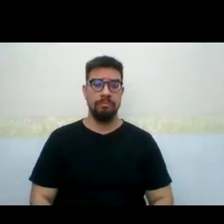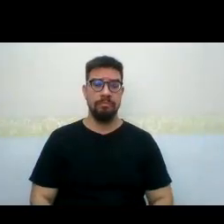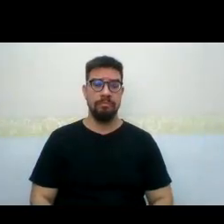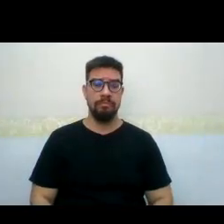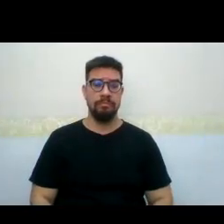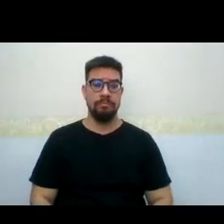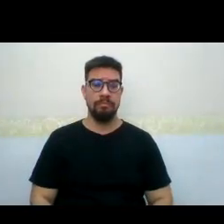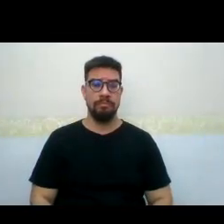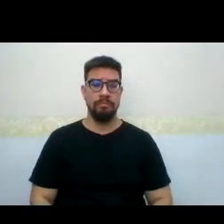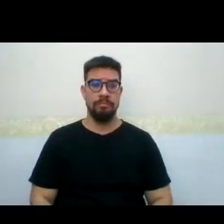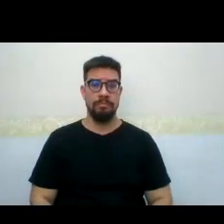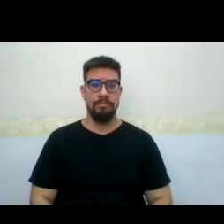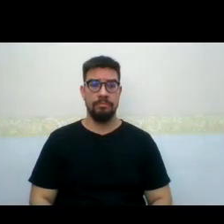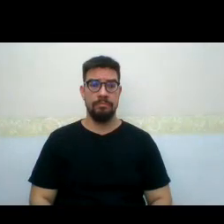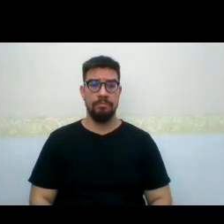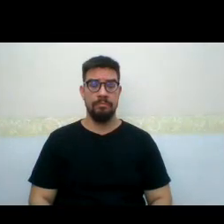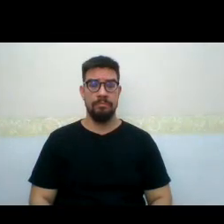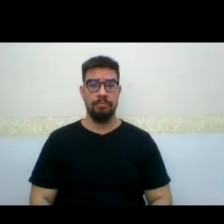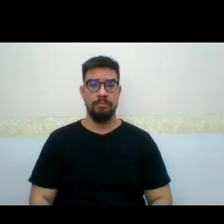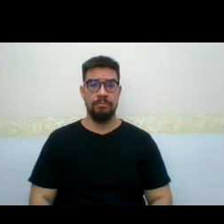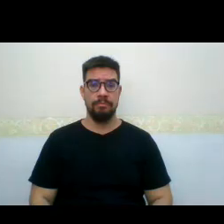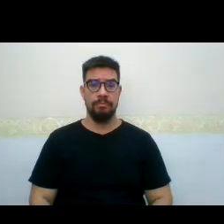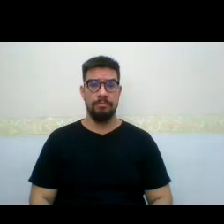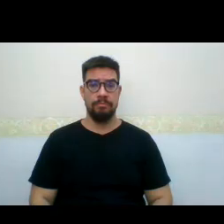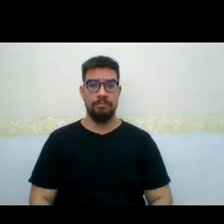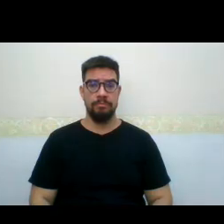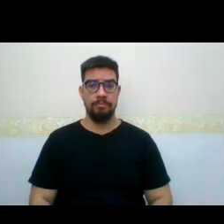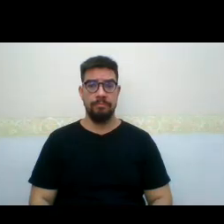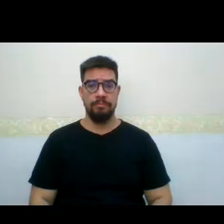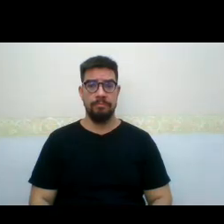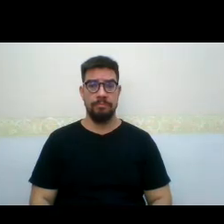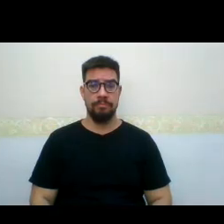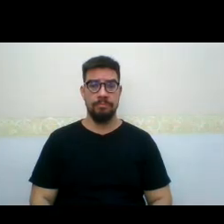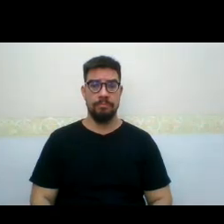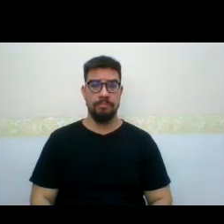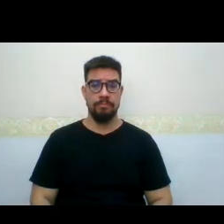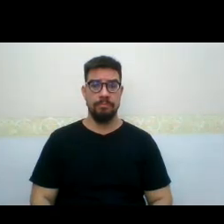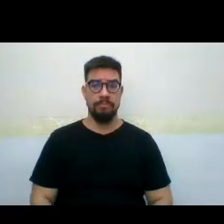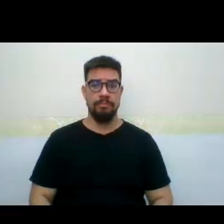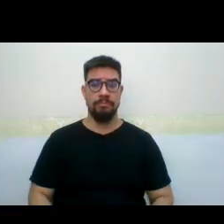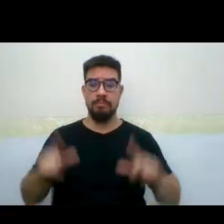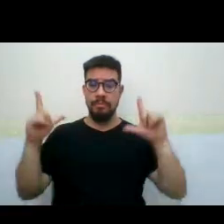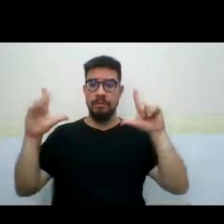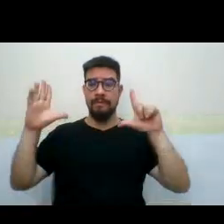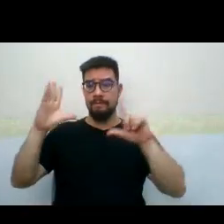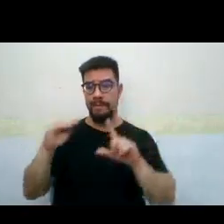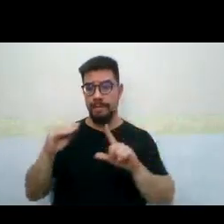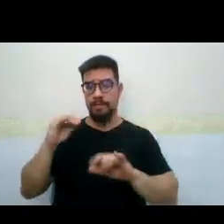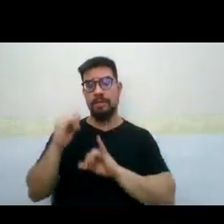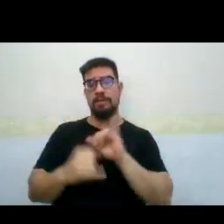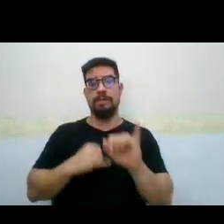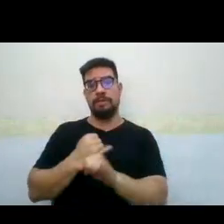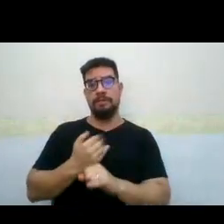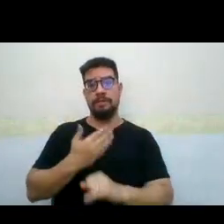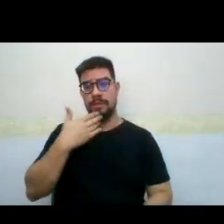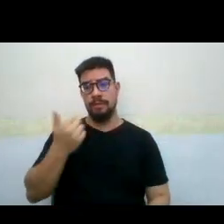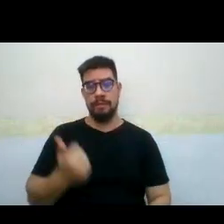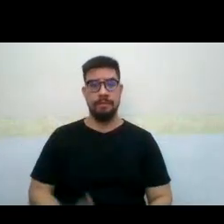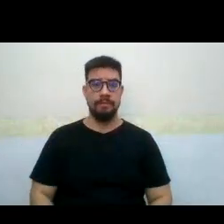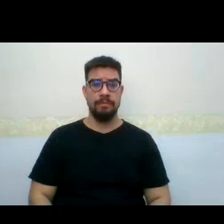Eu vou Talvez esperar. se você fechar sua câmera, a Boa. internet fica melhor para sincronizar.